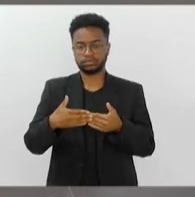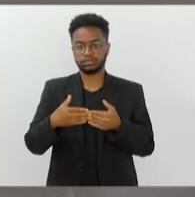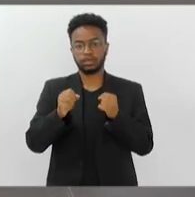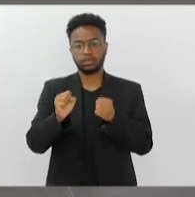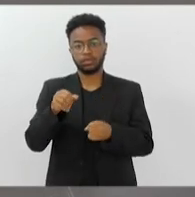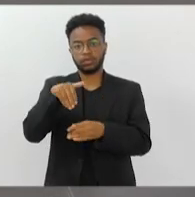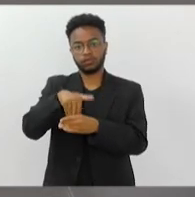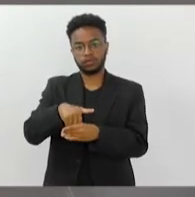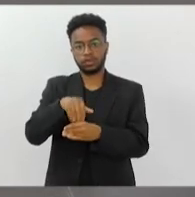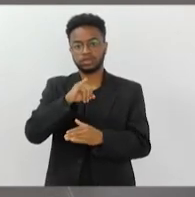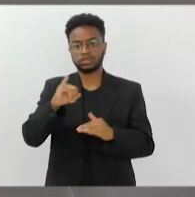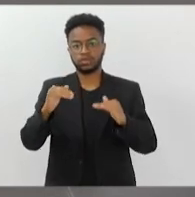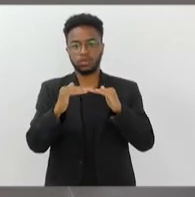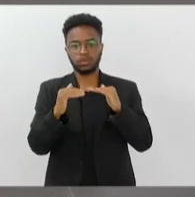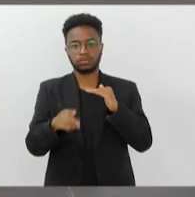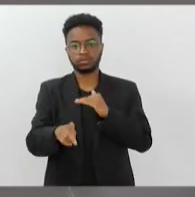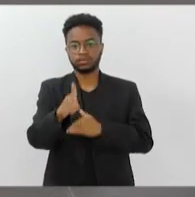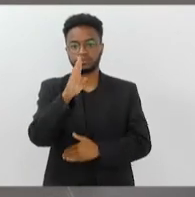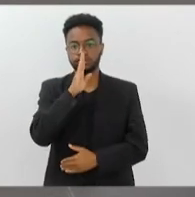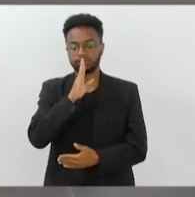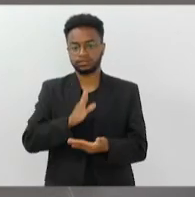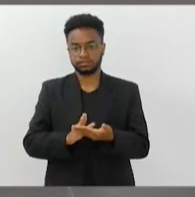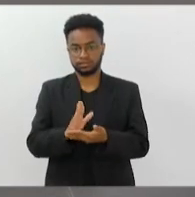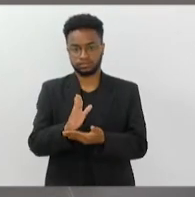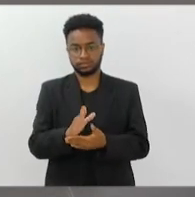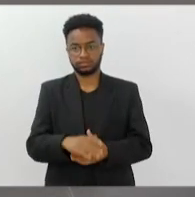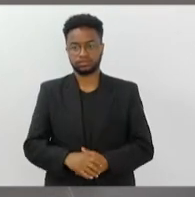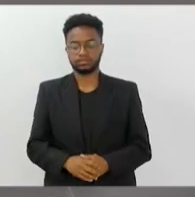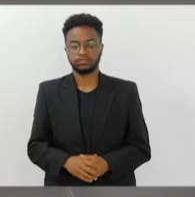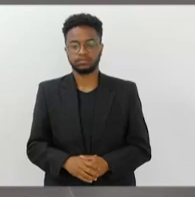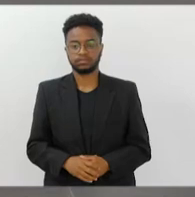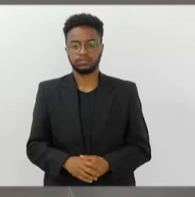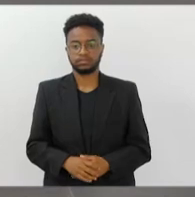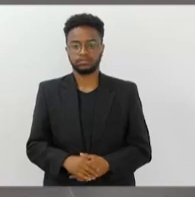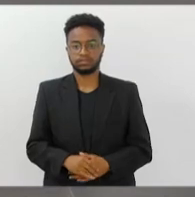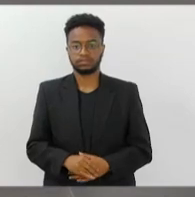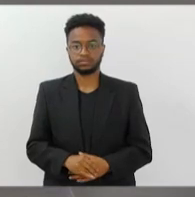Em votação. Os senhores que acordam permaneçam como estão. Aprovado.